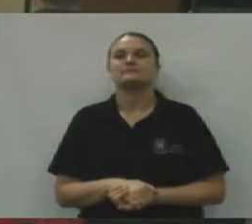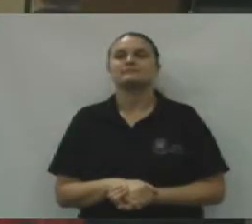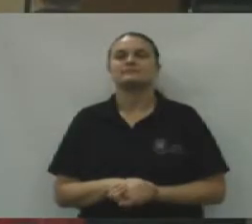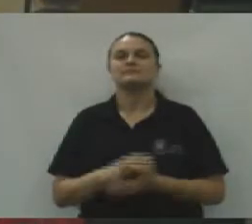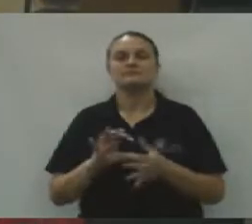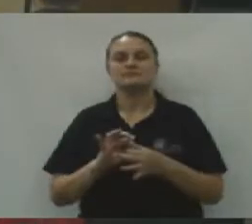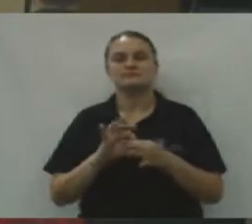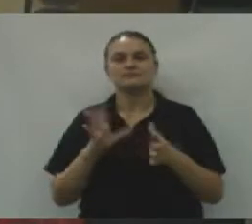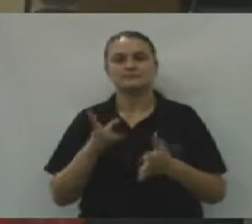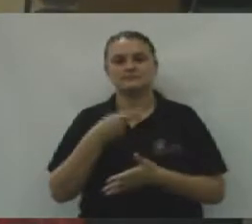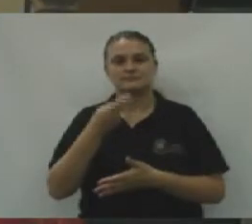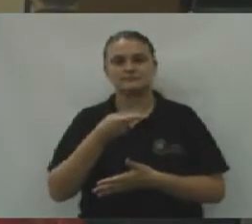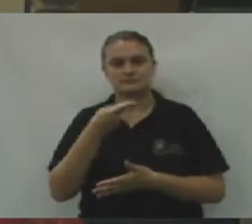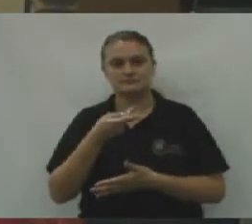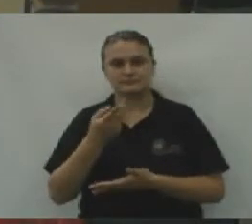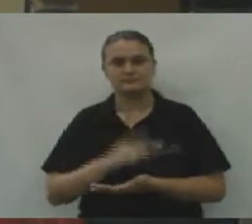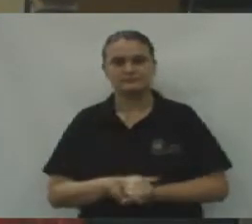Continua livre a palavra.